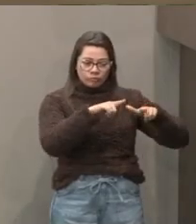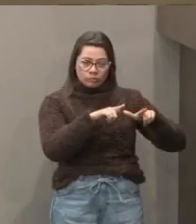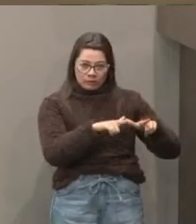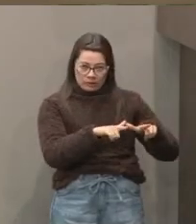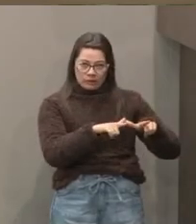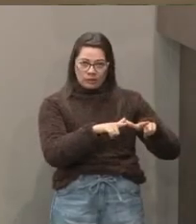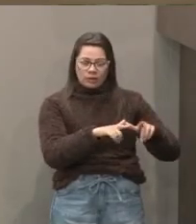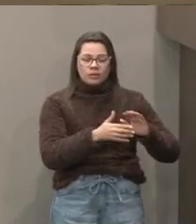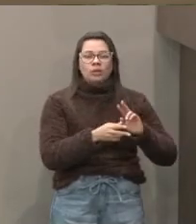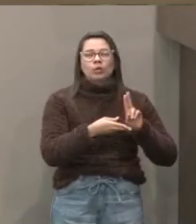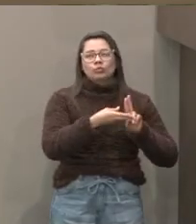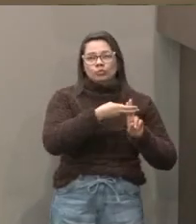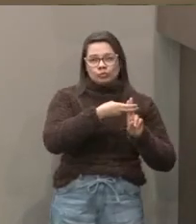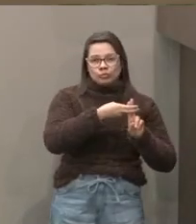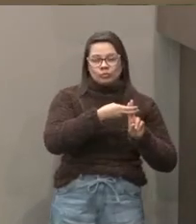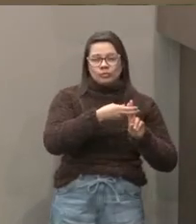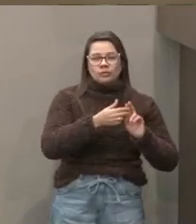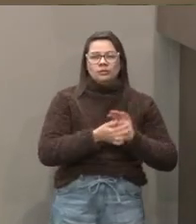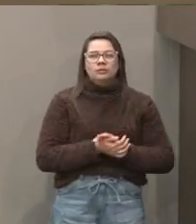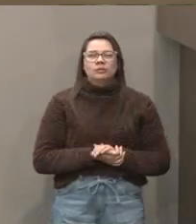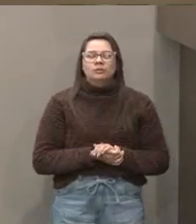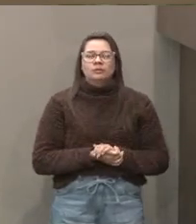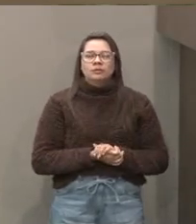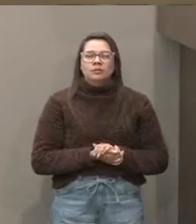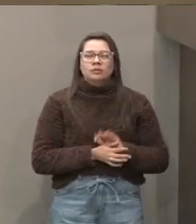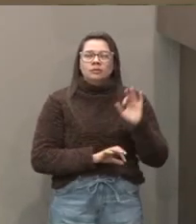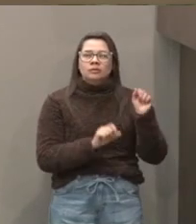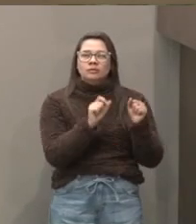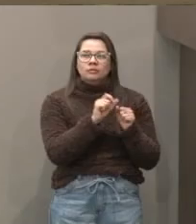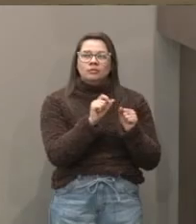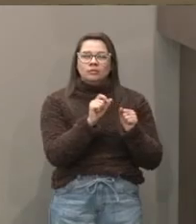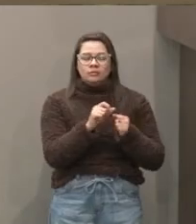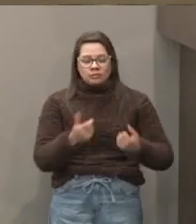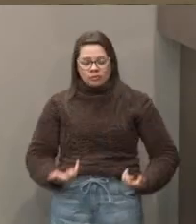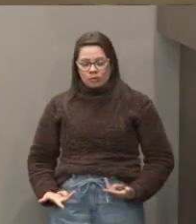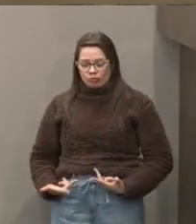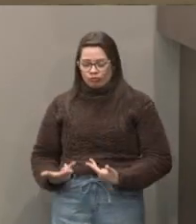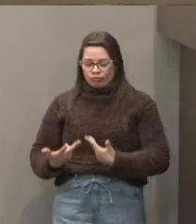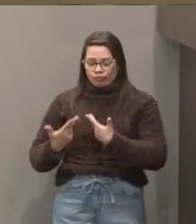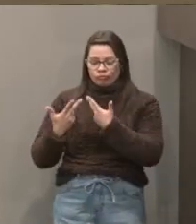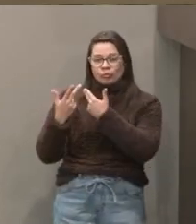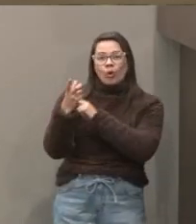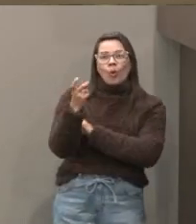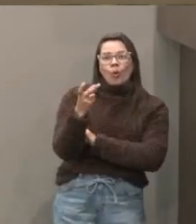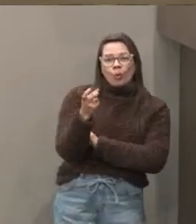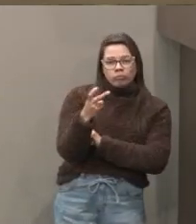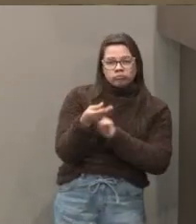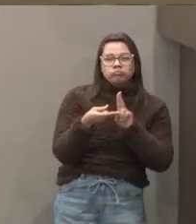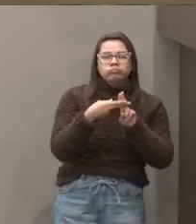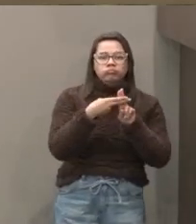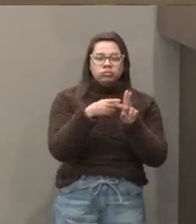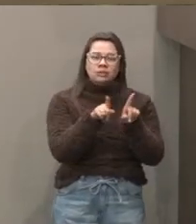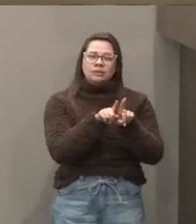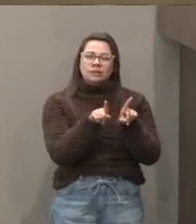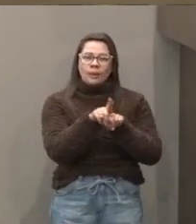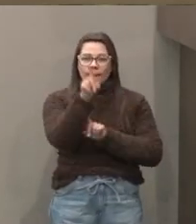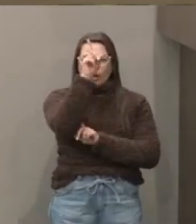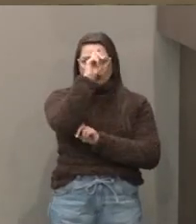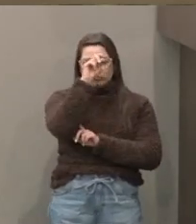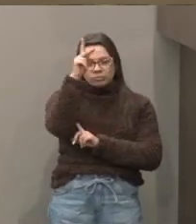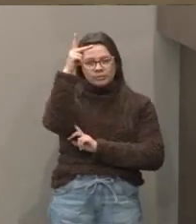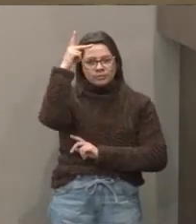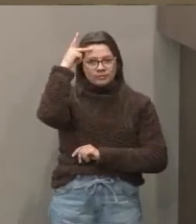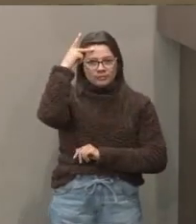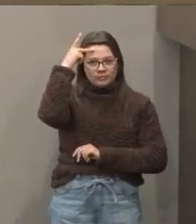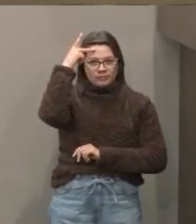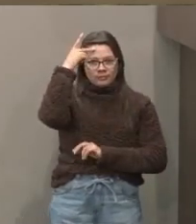do SUS e realizamos 12 cirurgias também do SUS no Hospital São Vicente de